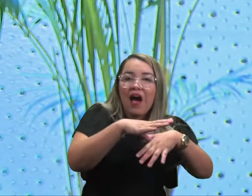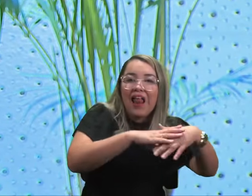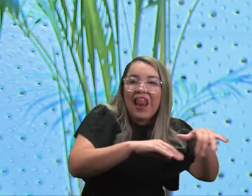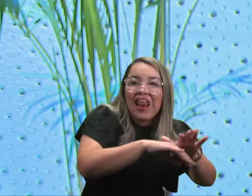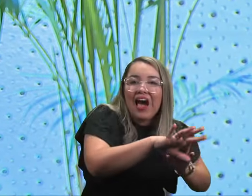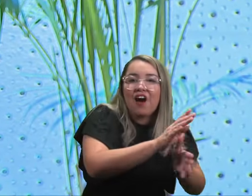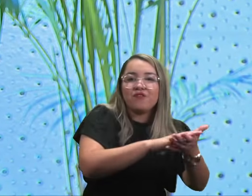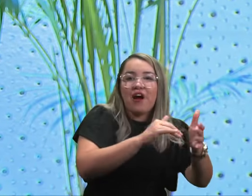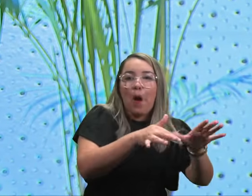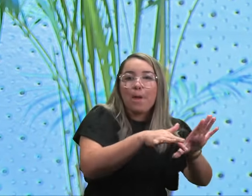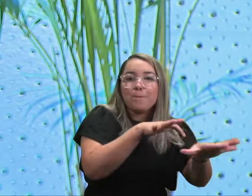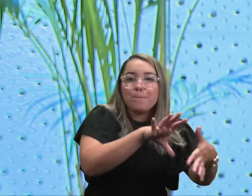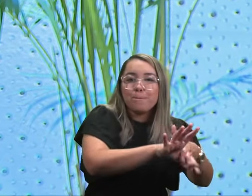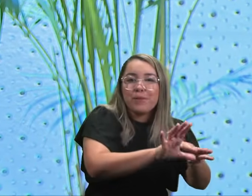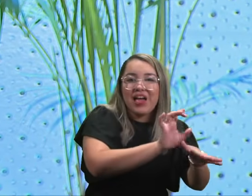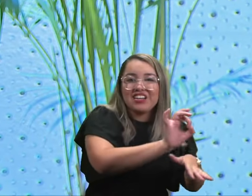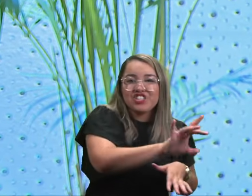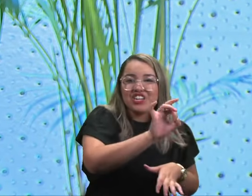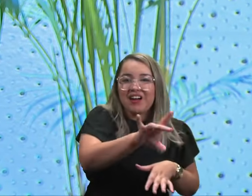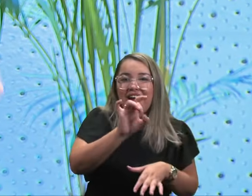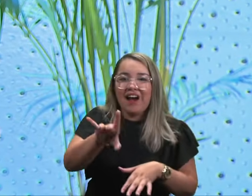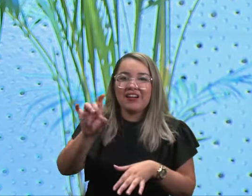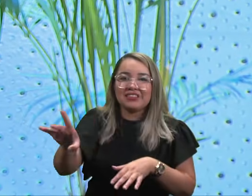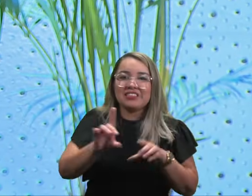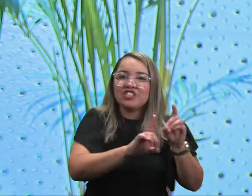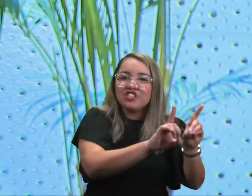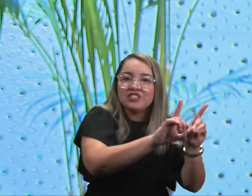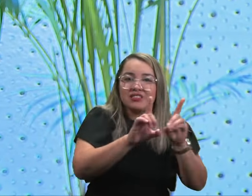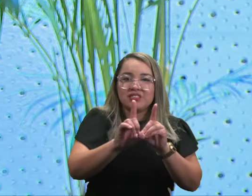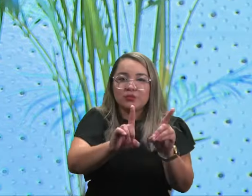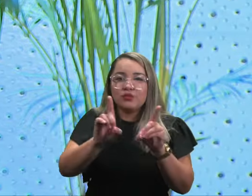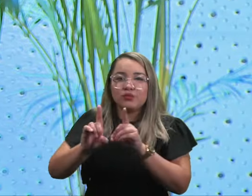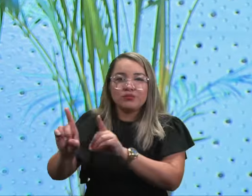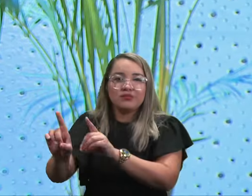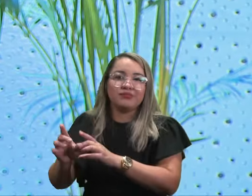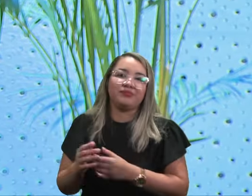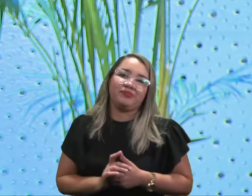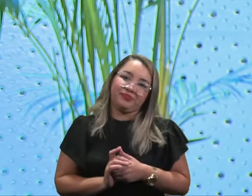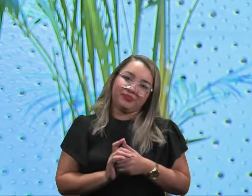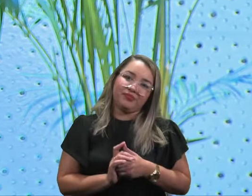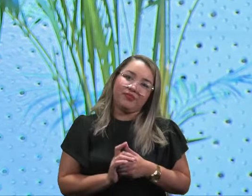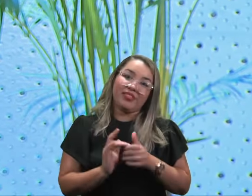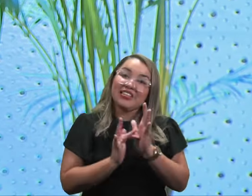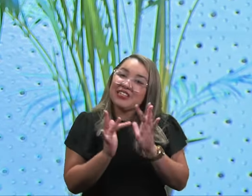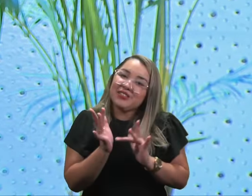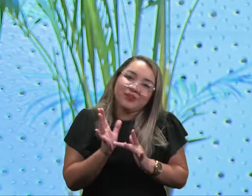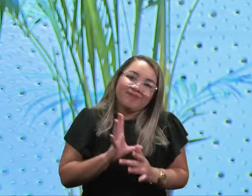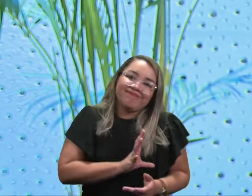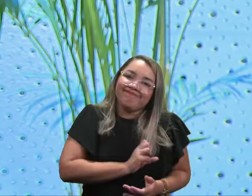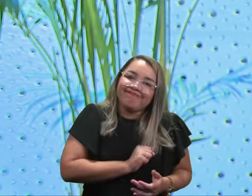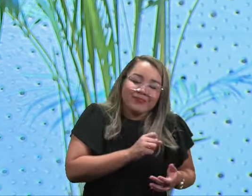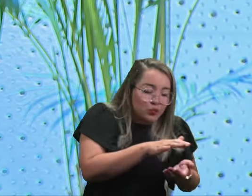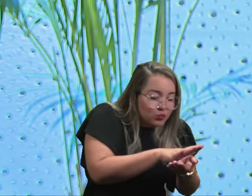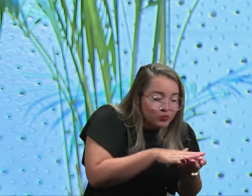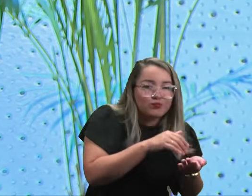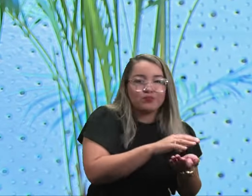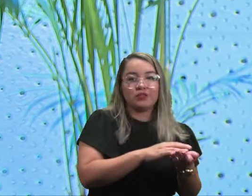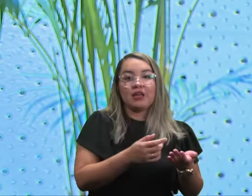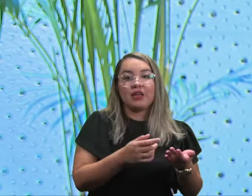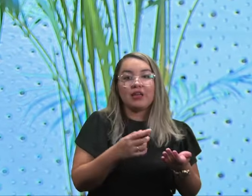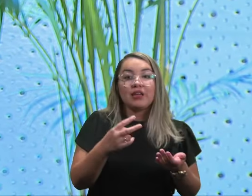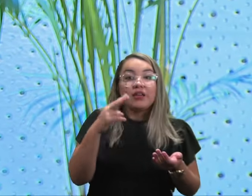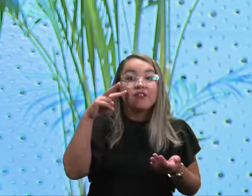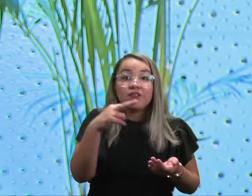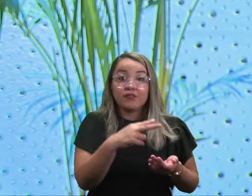e naquela noite se entregaria por eles e por cada um de nós. E ainda em João capítulo 15, versículo 16